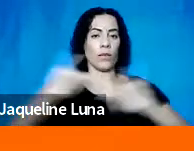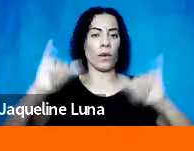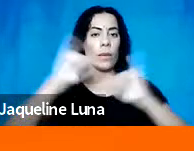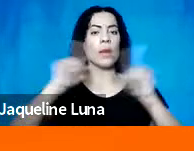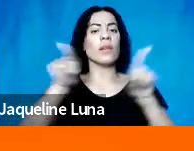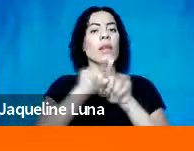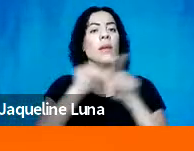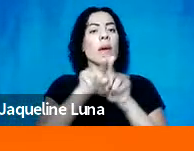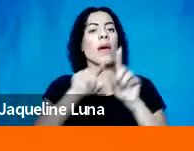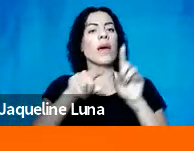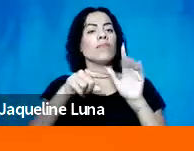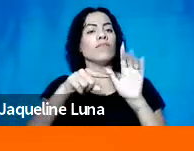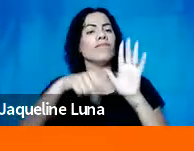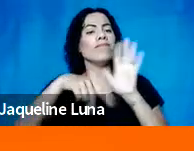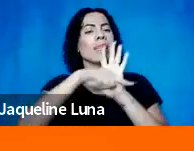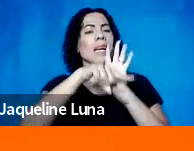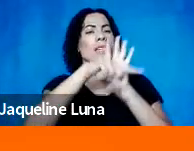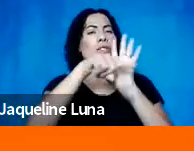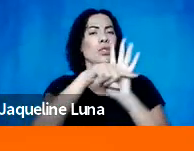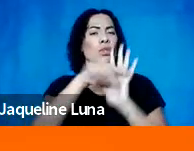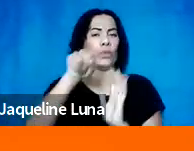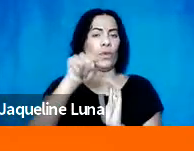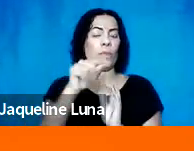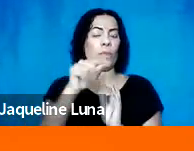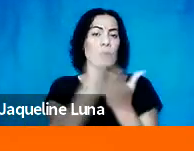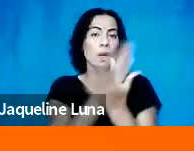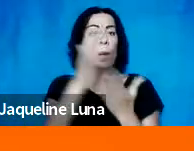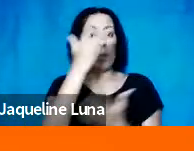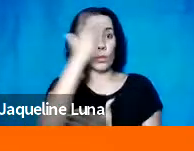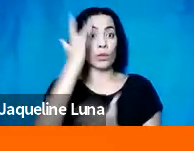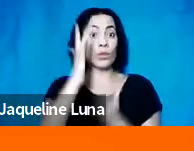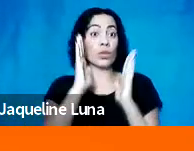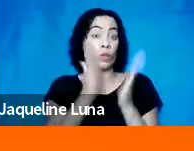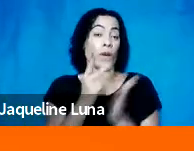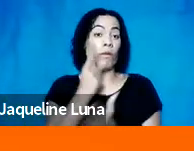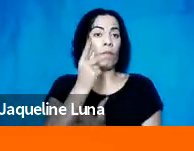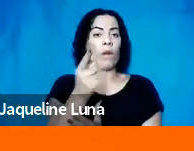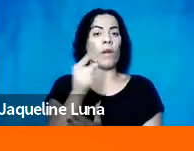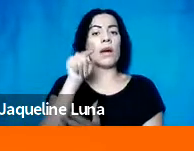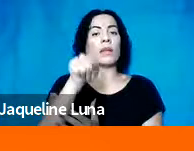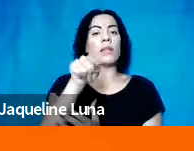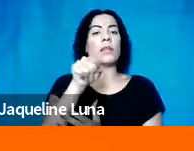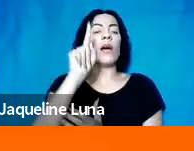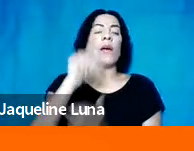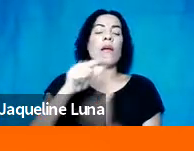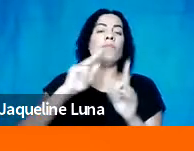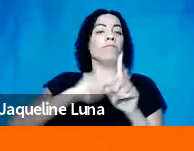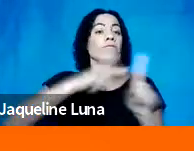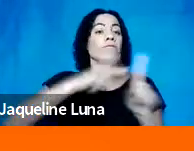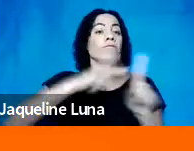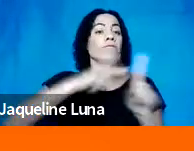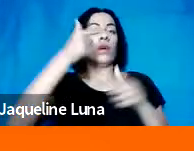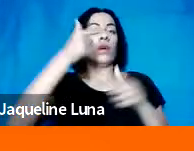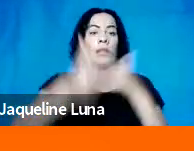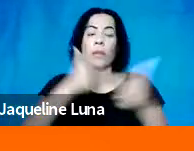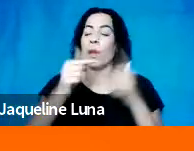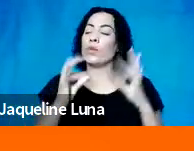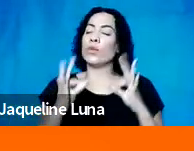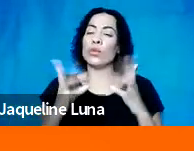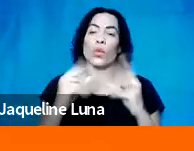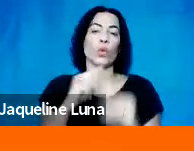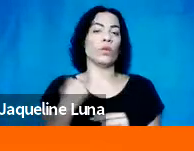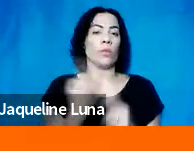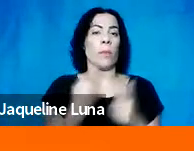tiveram que ser ininterruptas nesse período. Como os colegas já falaram, isso foi um sobretrabalho que todos nós tivemos que fazer. Na